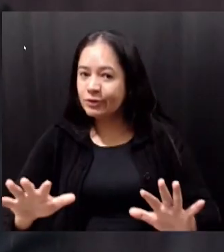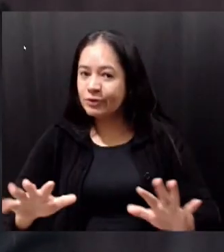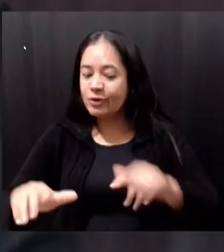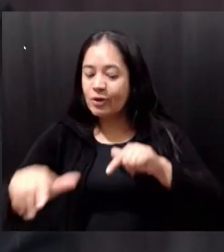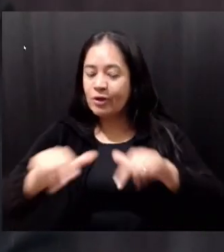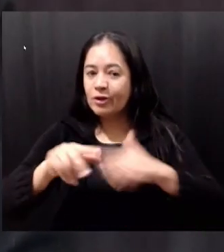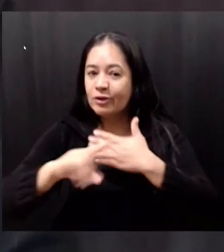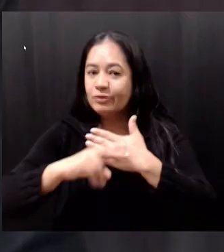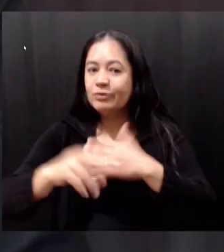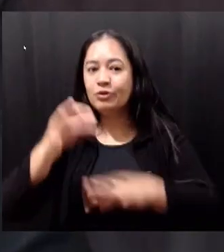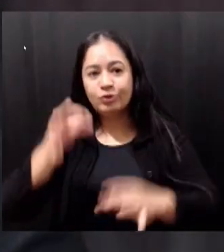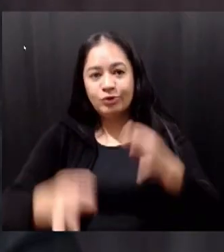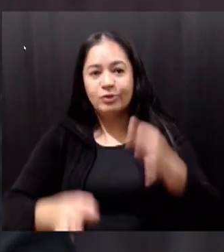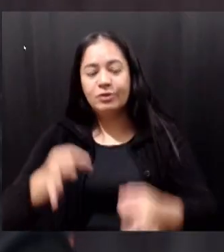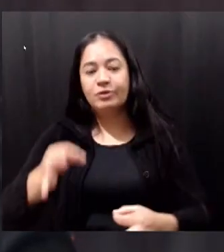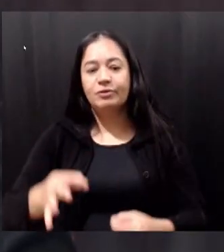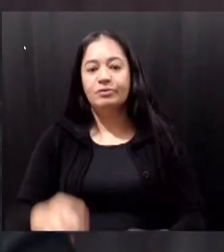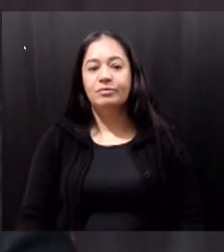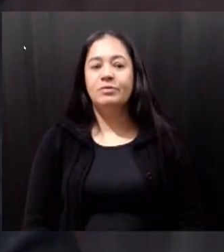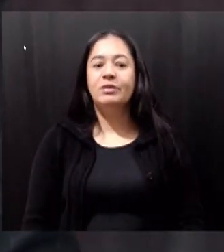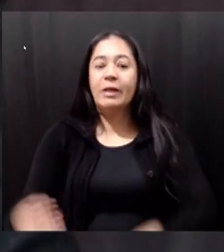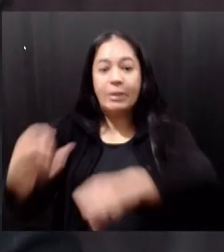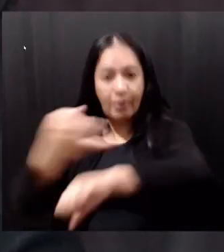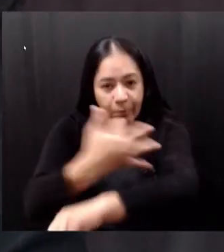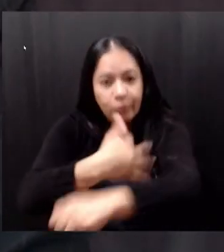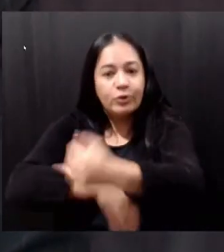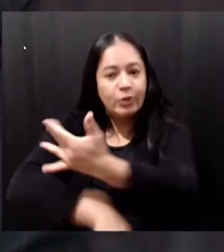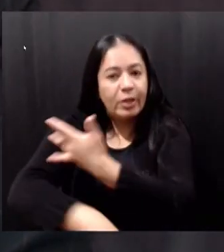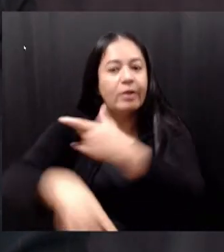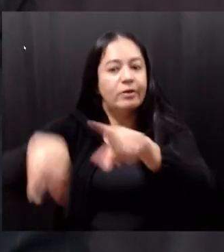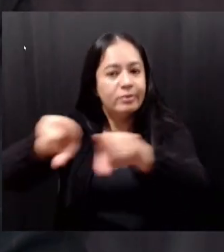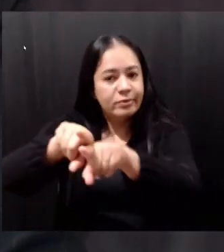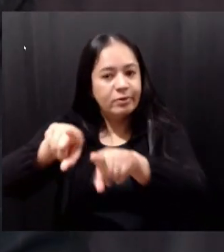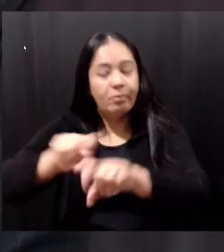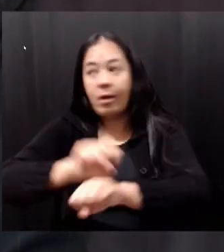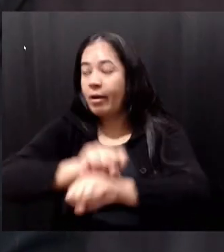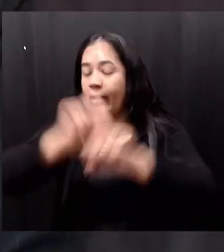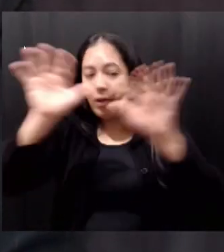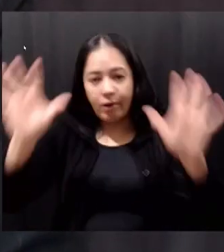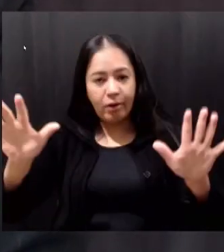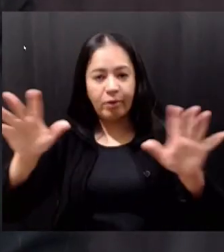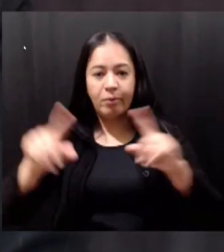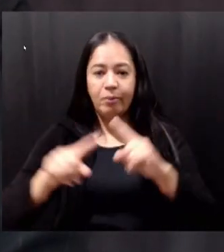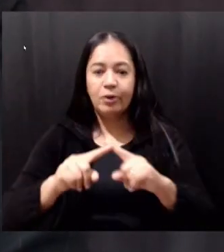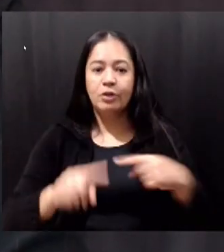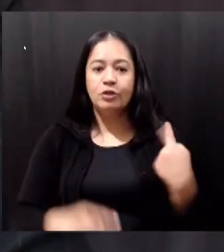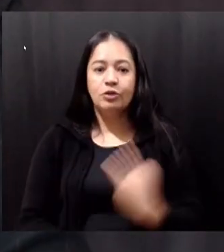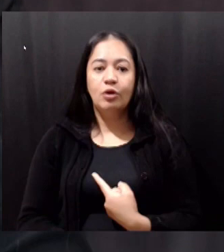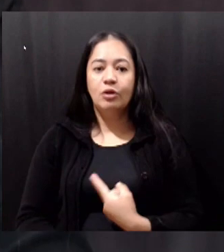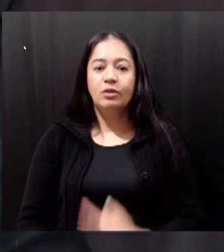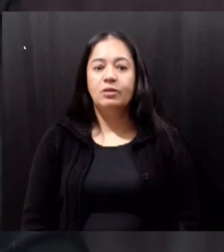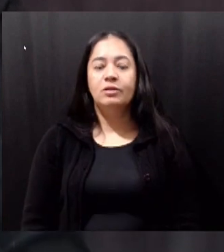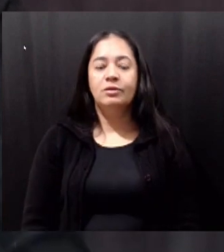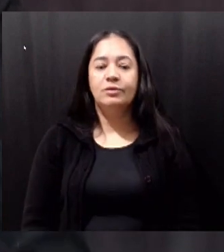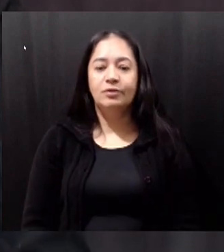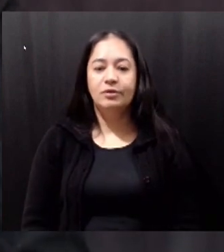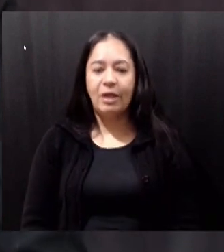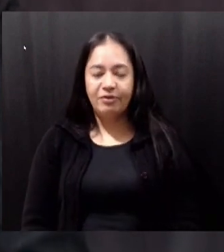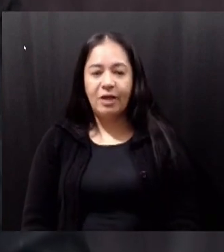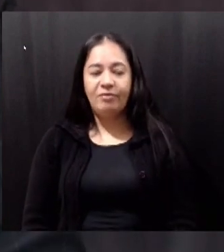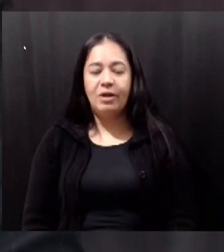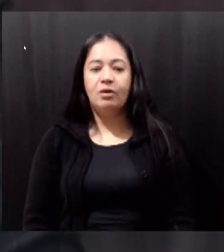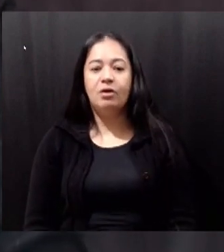jurídicos. E emocionais. E né? emocionais, Sim. claro, porque Sim. se nós, né, nós vamos ter, né, e hoje tem a questão